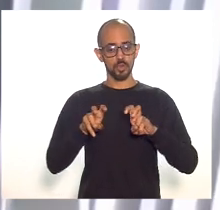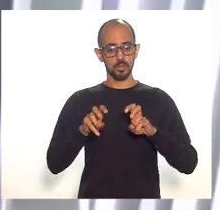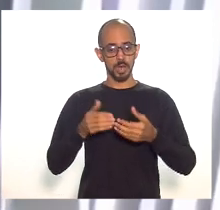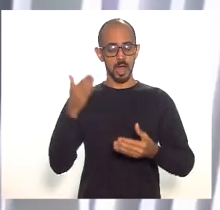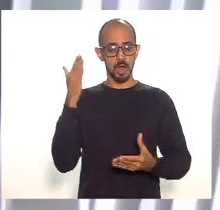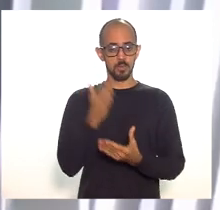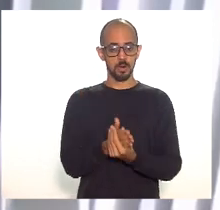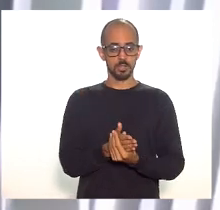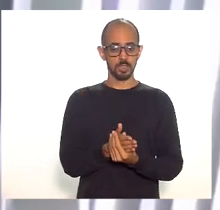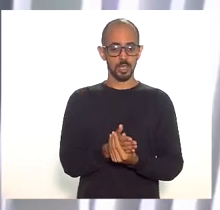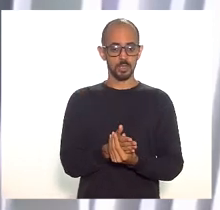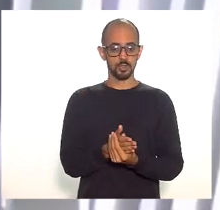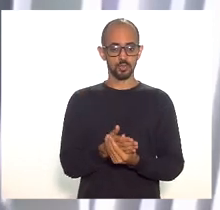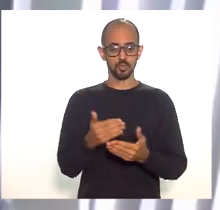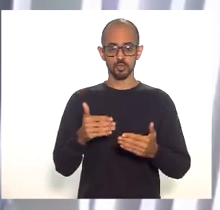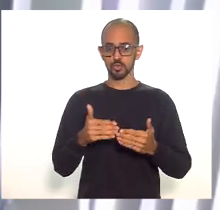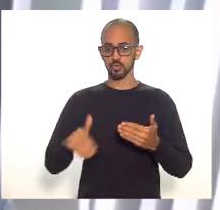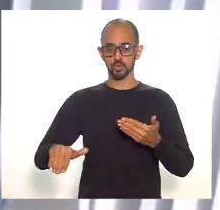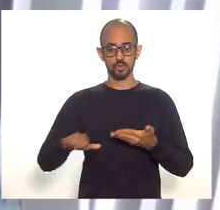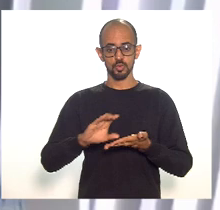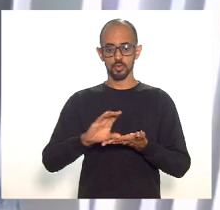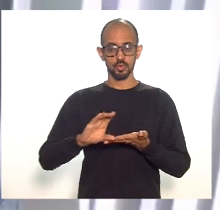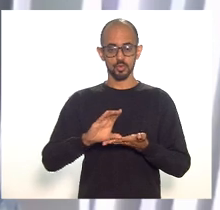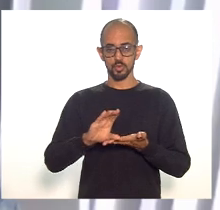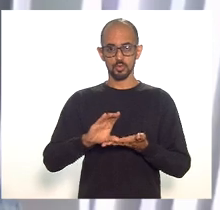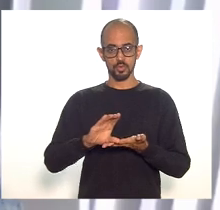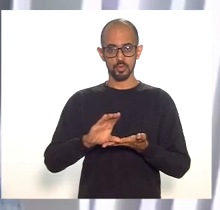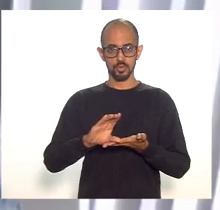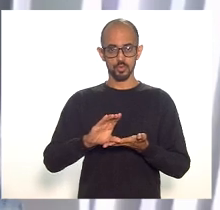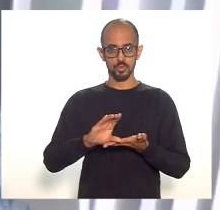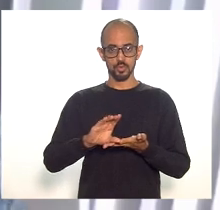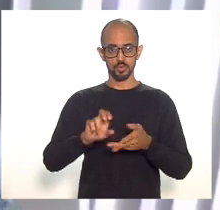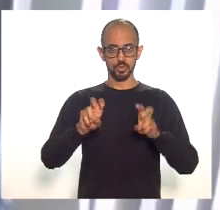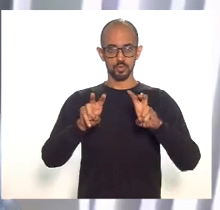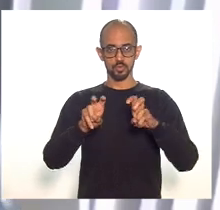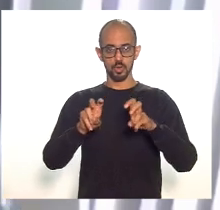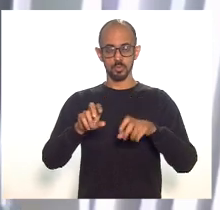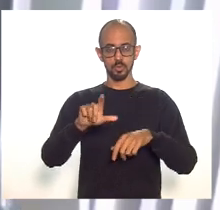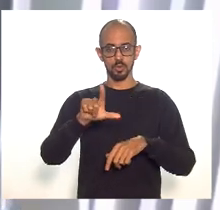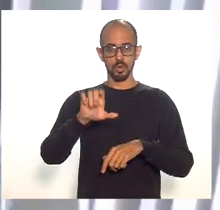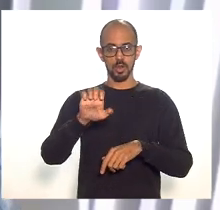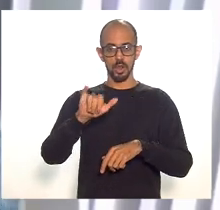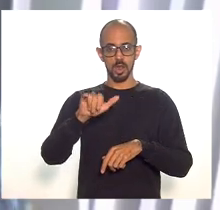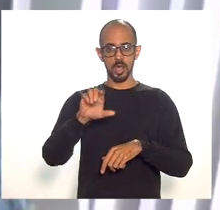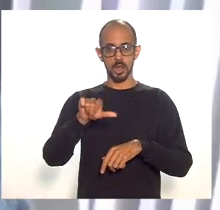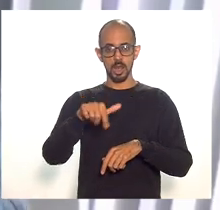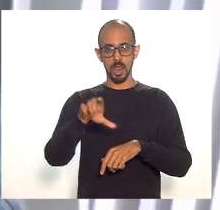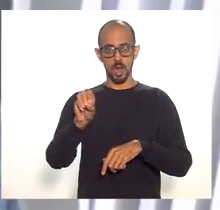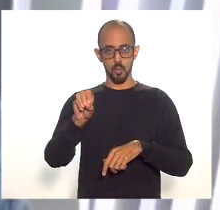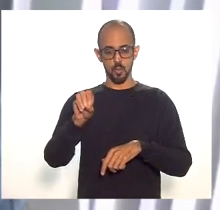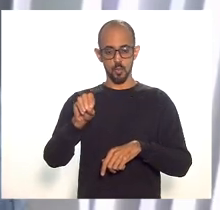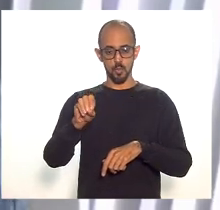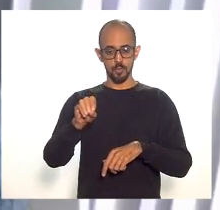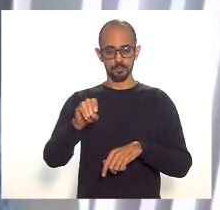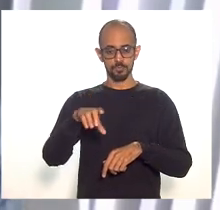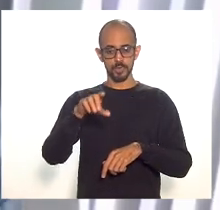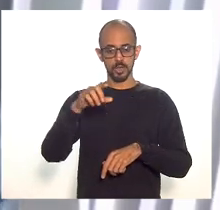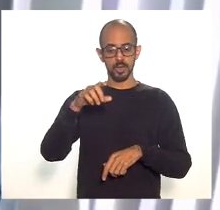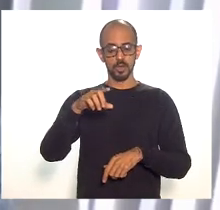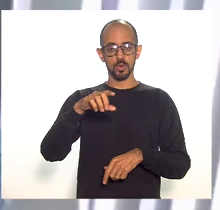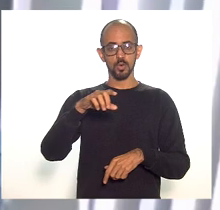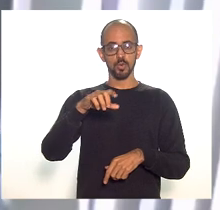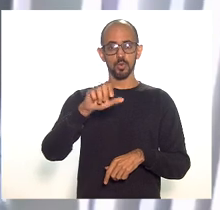direta de inconstitucionalidade que nós apresentamos acerca do leilão da SEDAI, o desembargador Adolfo Andrade